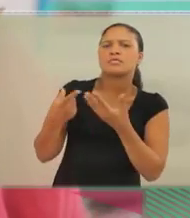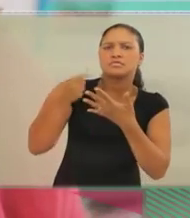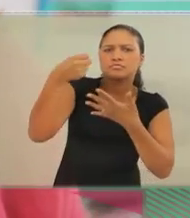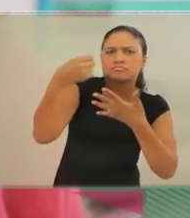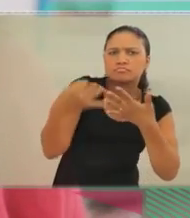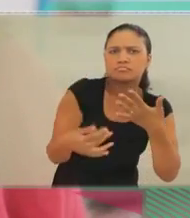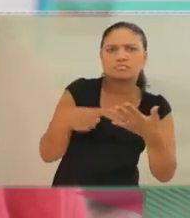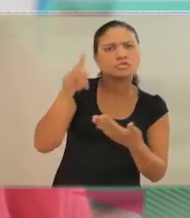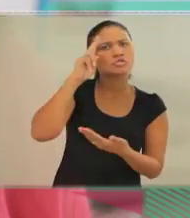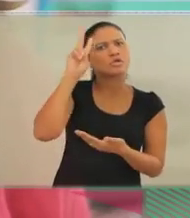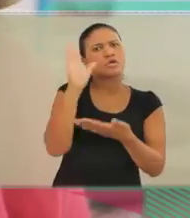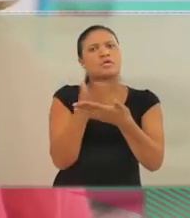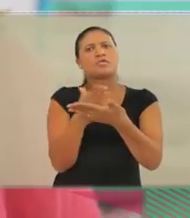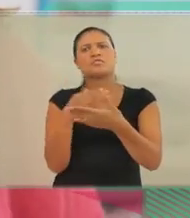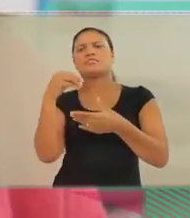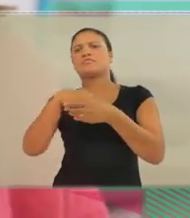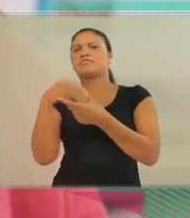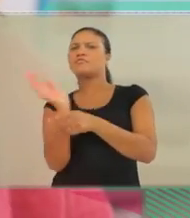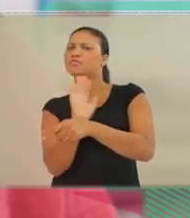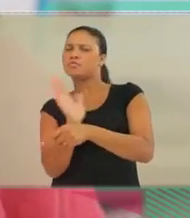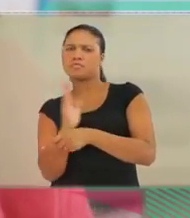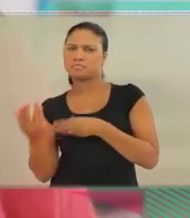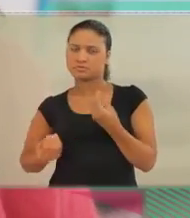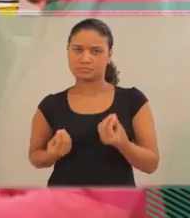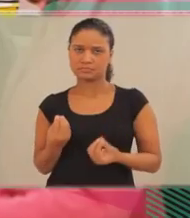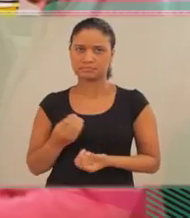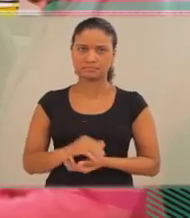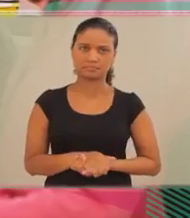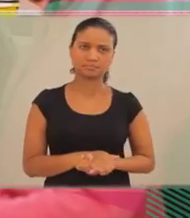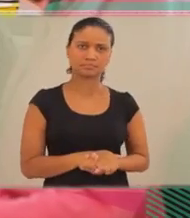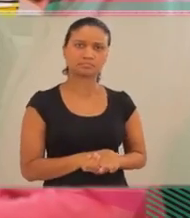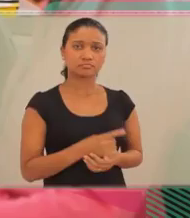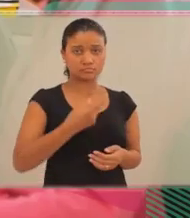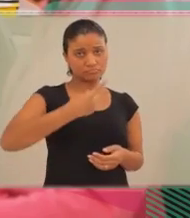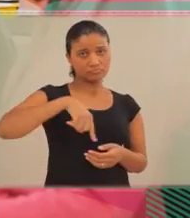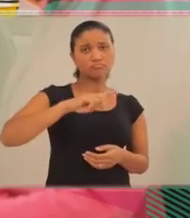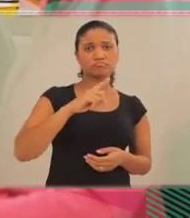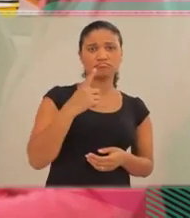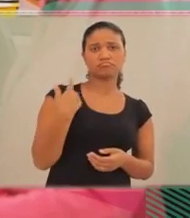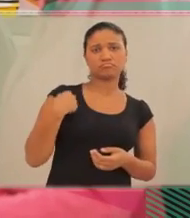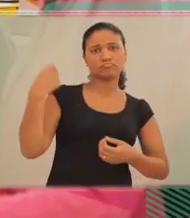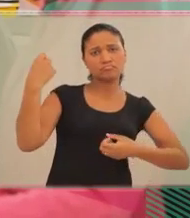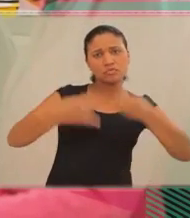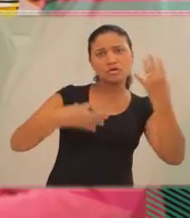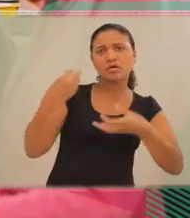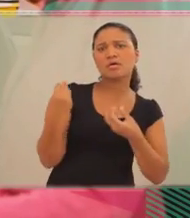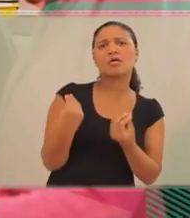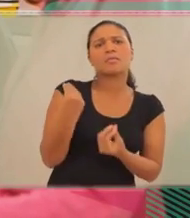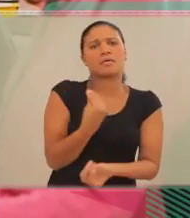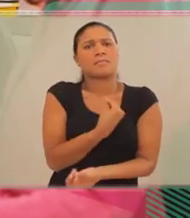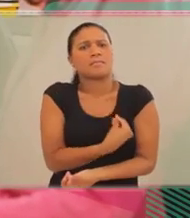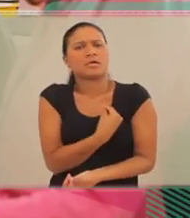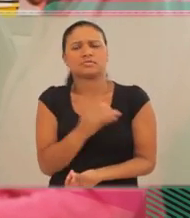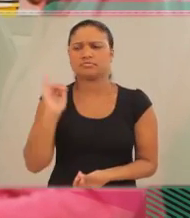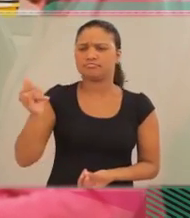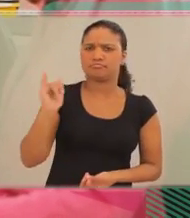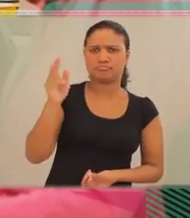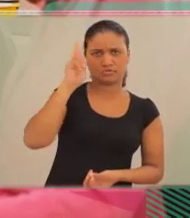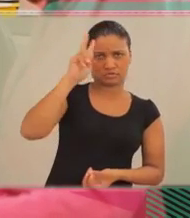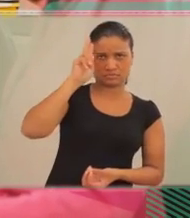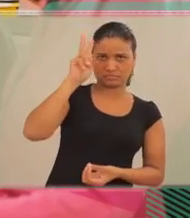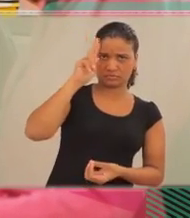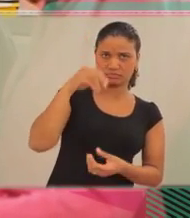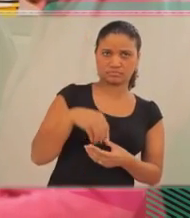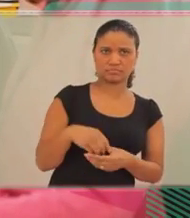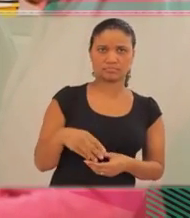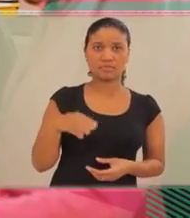Como foram definidos os períodos históricos no livro e no filme? Nós contamos com a participação de historiadores. Mário Lana, de